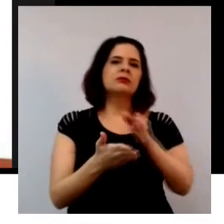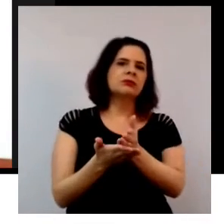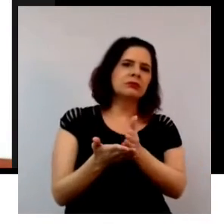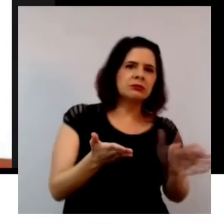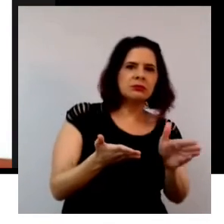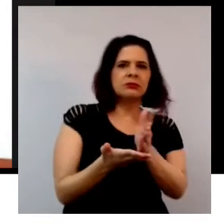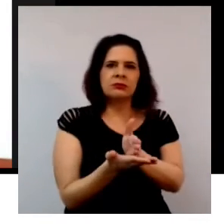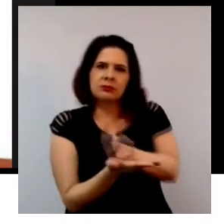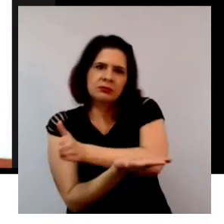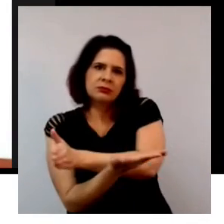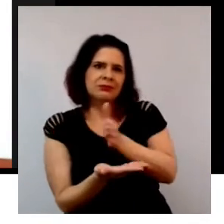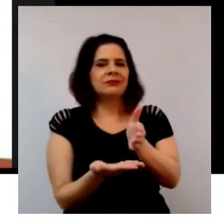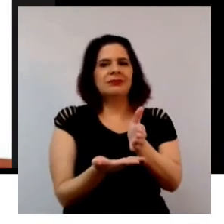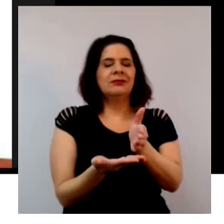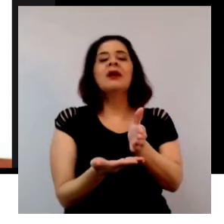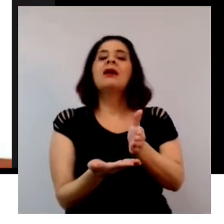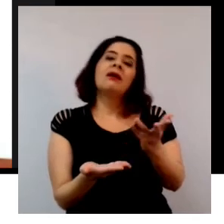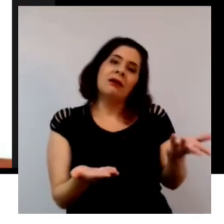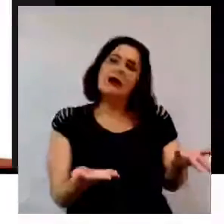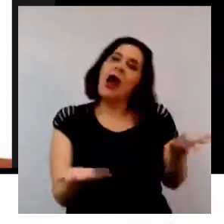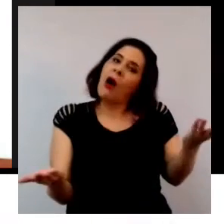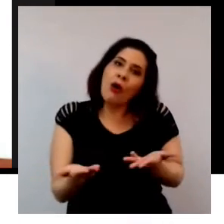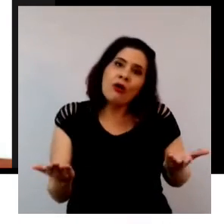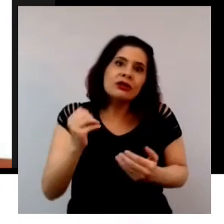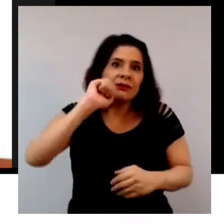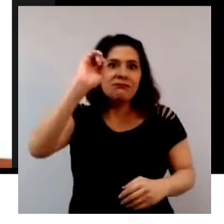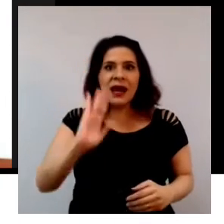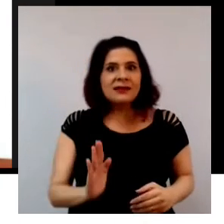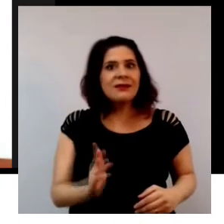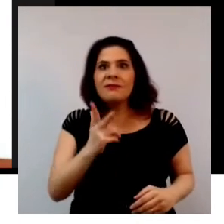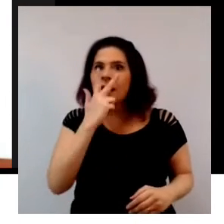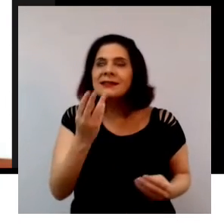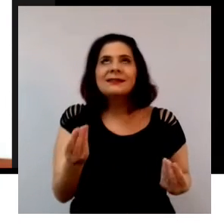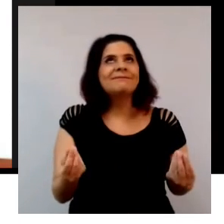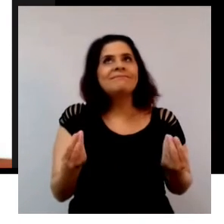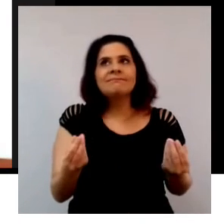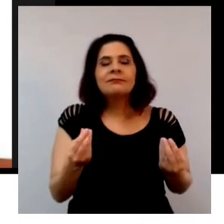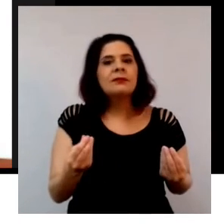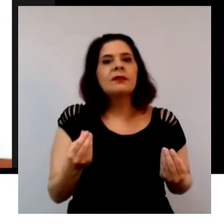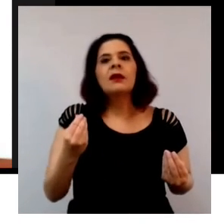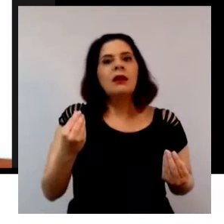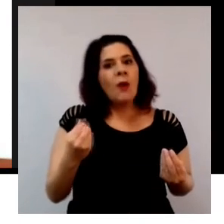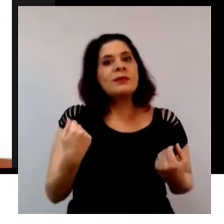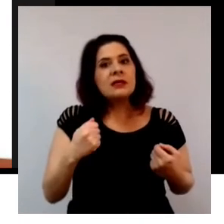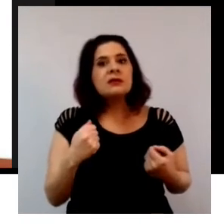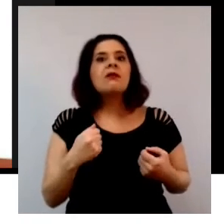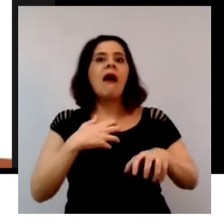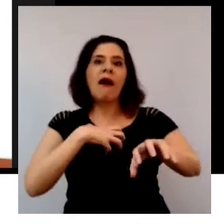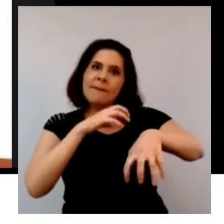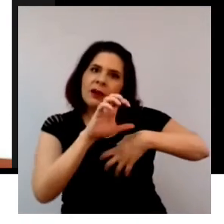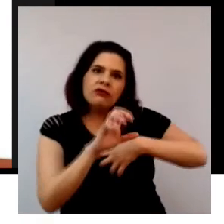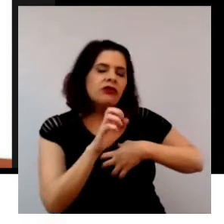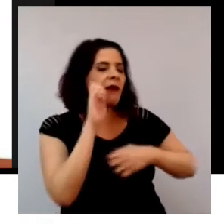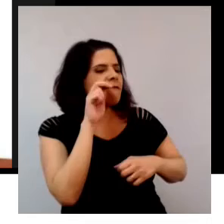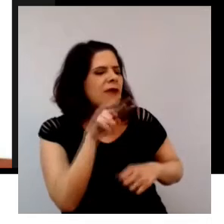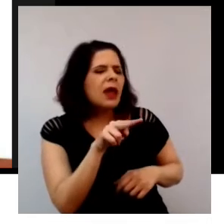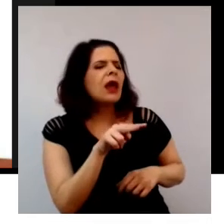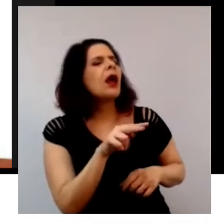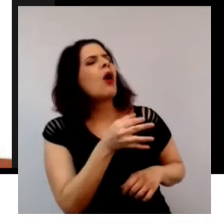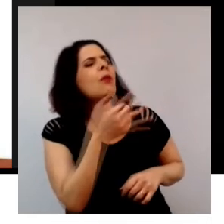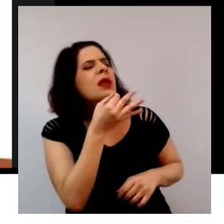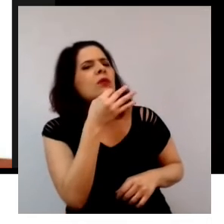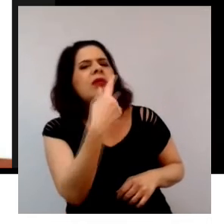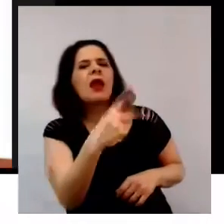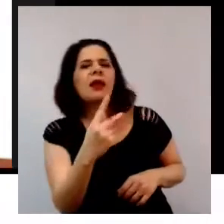só muitas vezes acentua essa polarização, porque ouvir o outro lado tem que ser feito com responsabilidade, no sentido de que o outro lado não é simplesmente